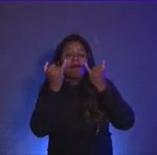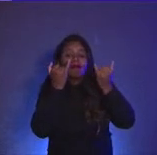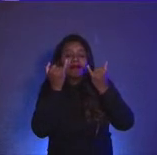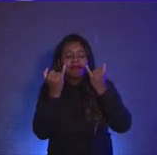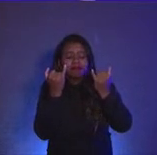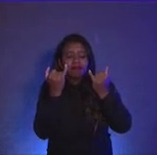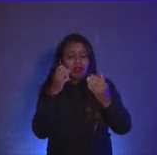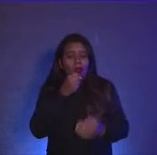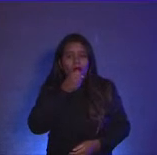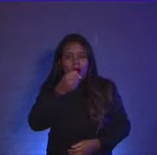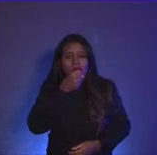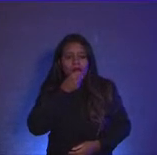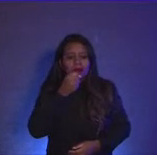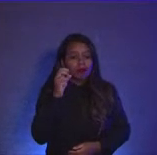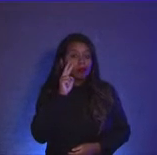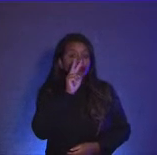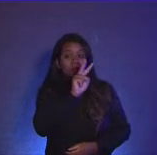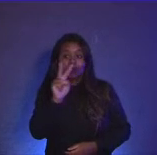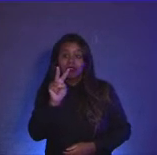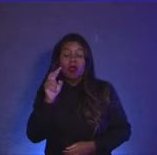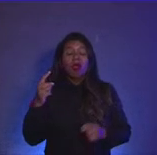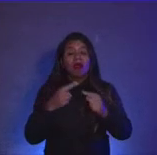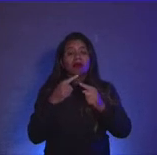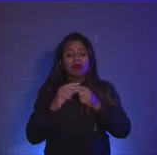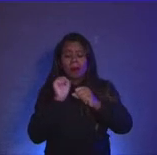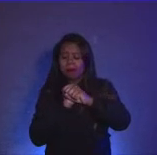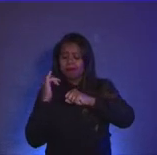muitos trabalhadores ficaram sem emprego e tiveram que criar ali